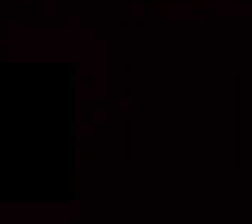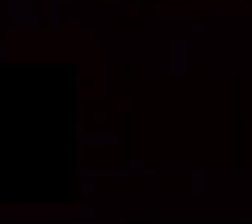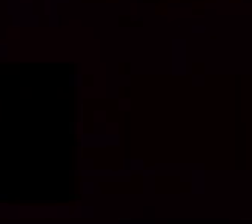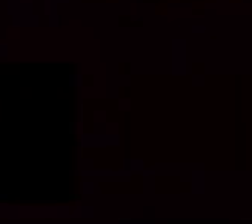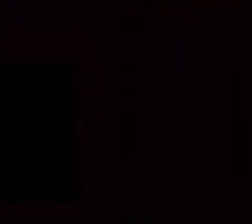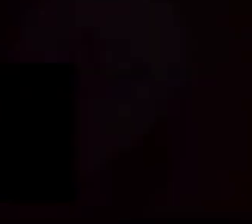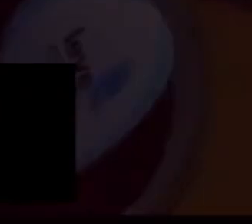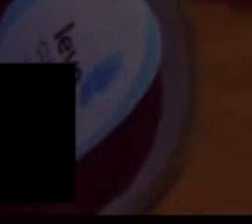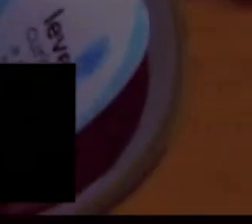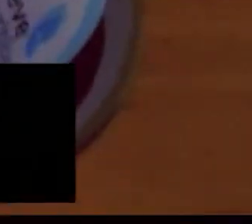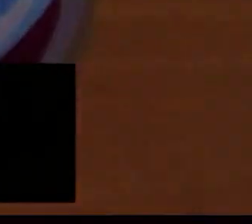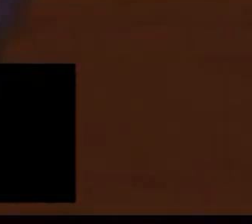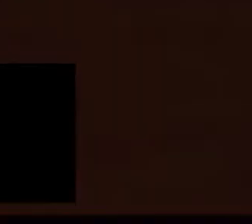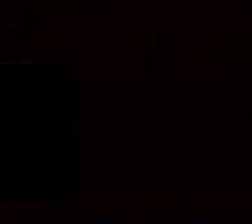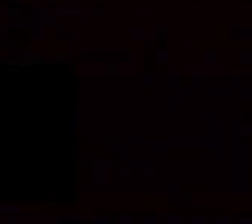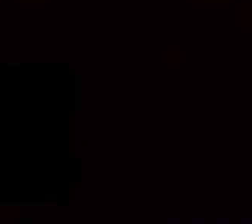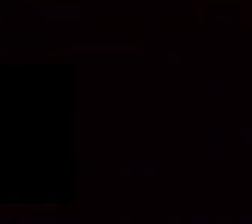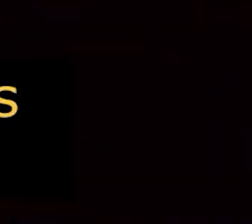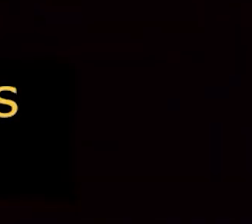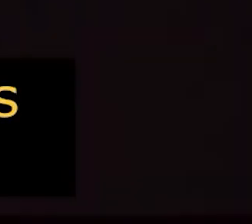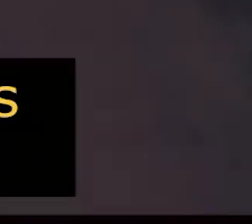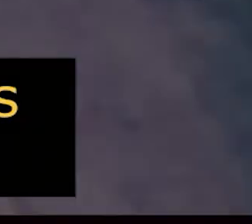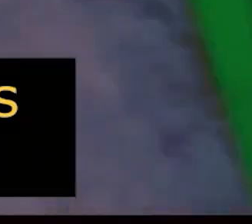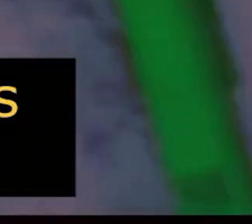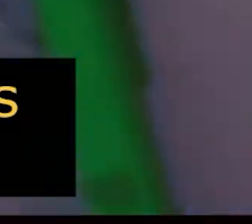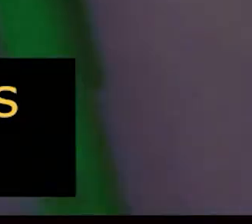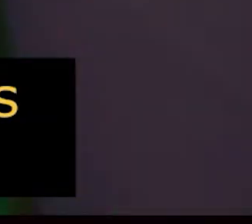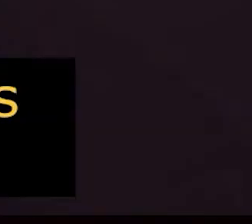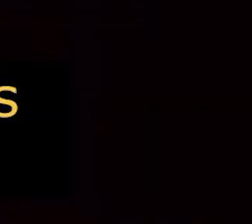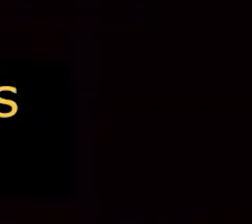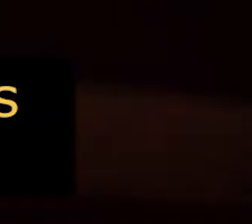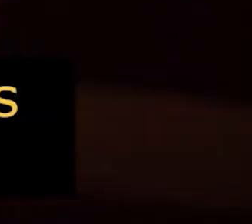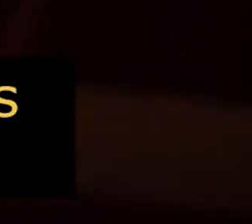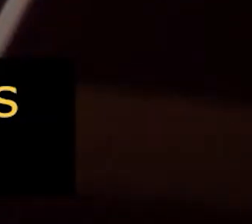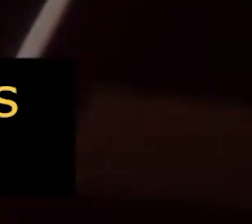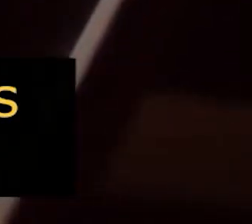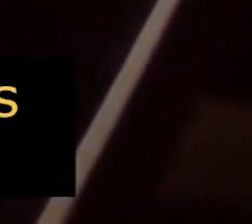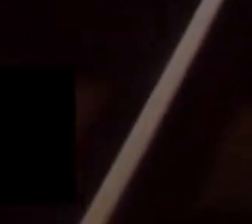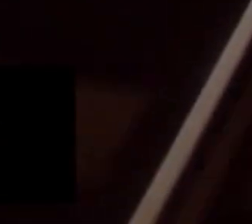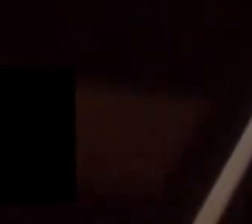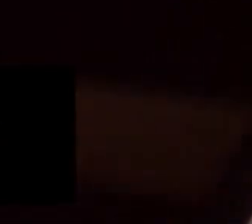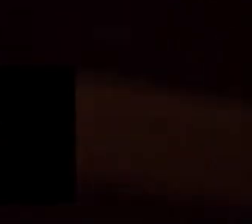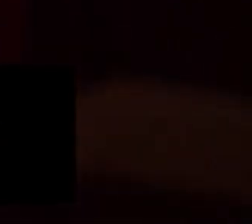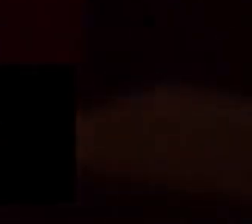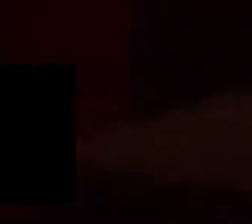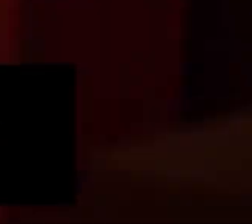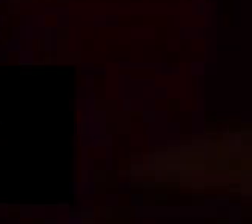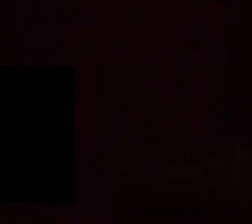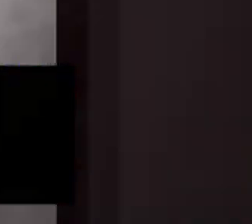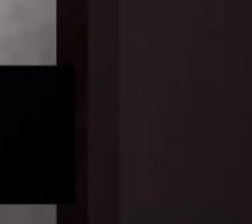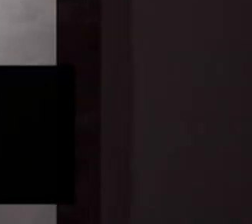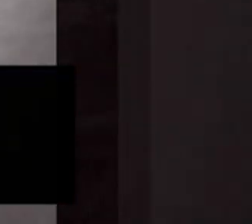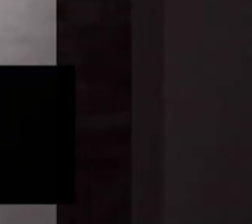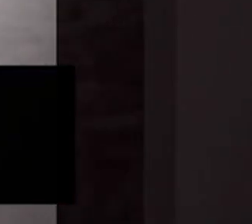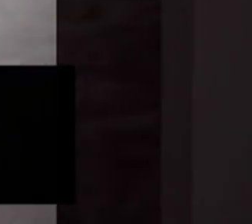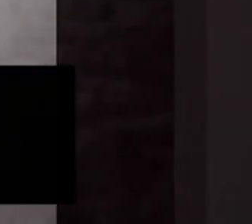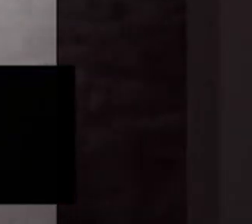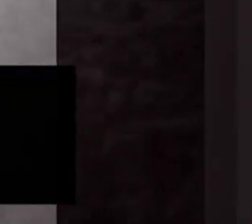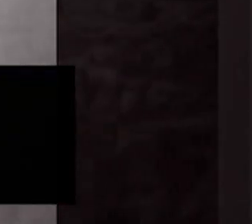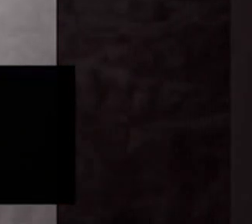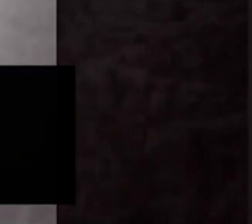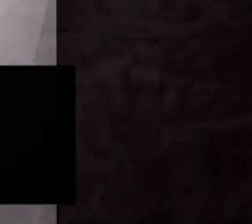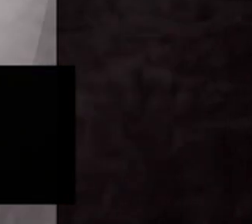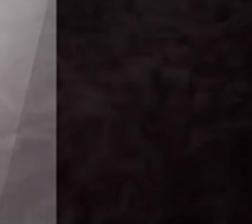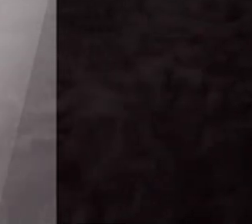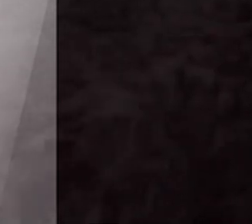Sabrina Barlavento venceu um relevante prêmio literário e teve sua obra adaptada para os cinemas. Mas nada disso impedia a única crítica